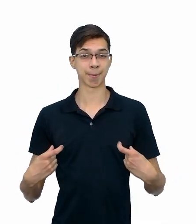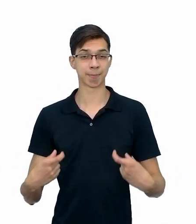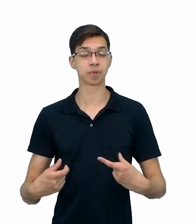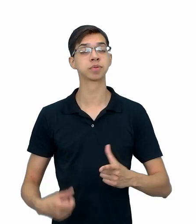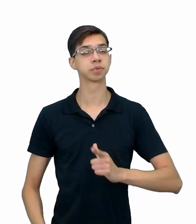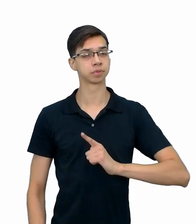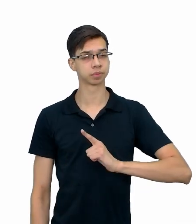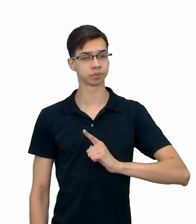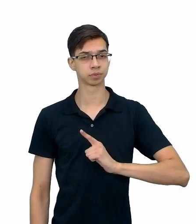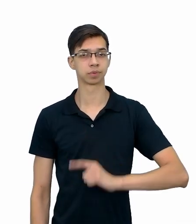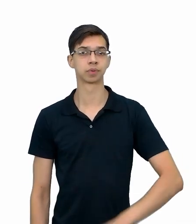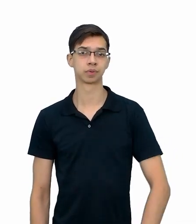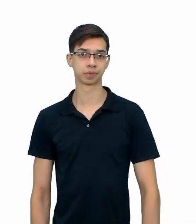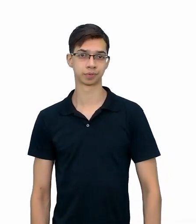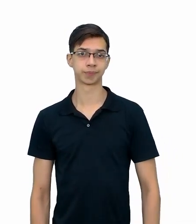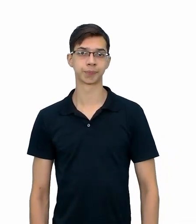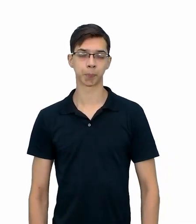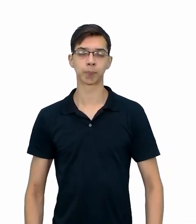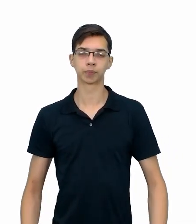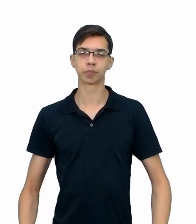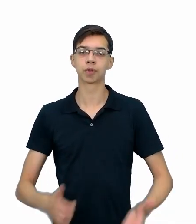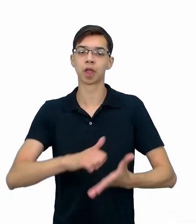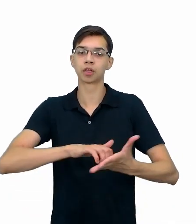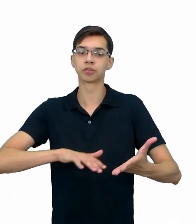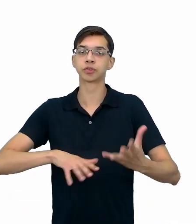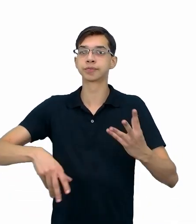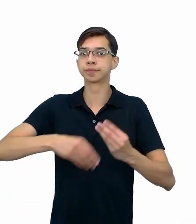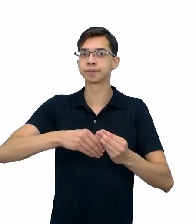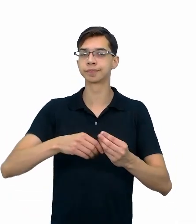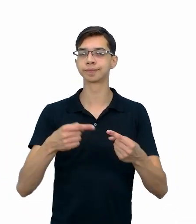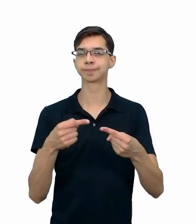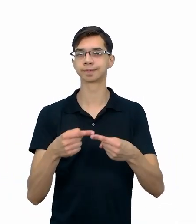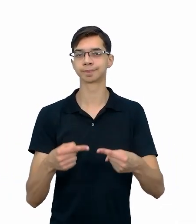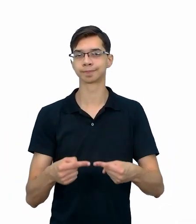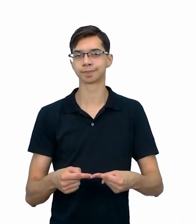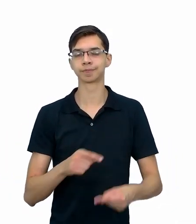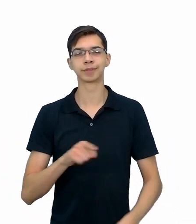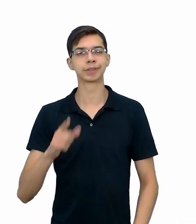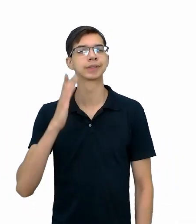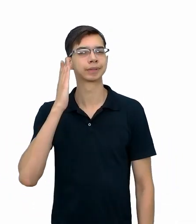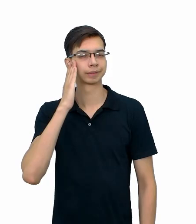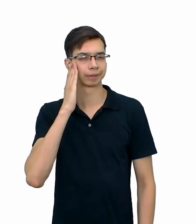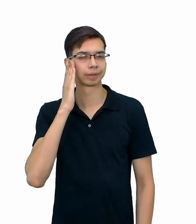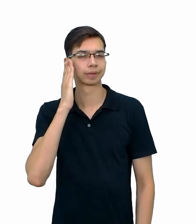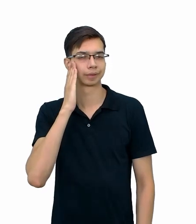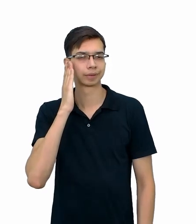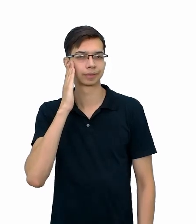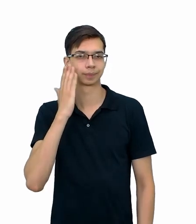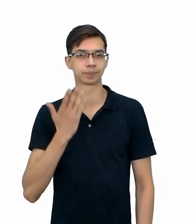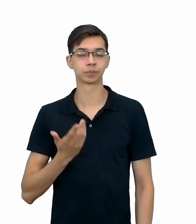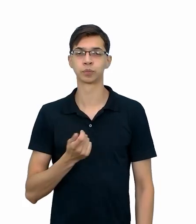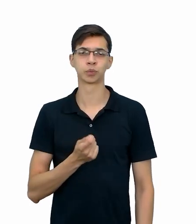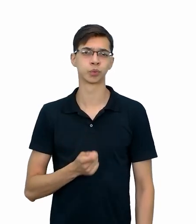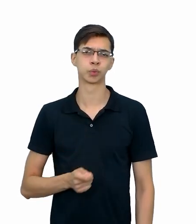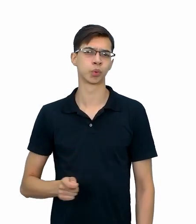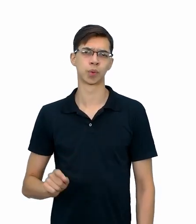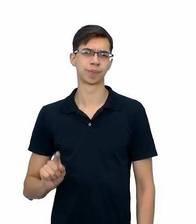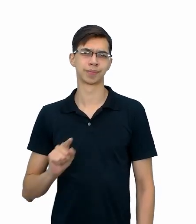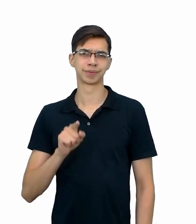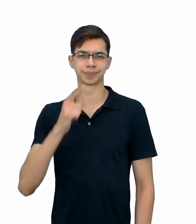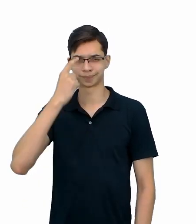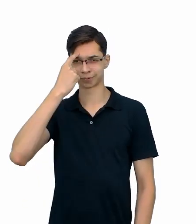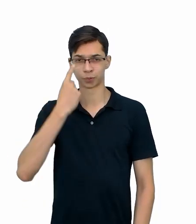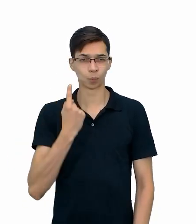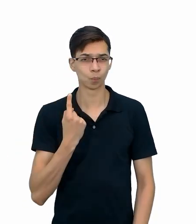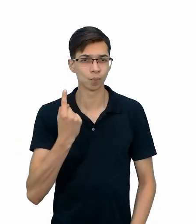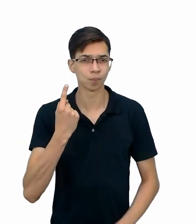um conjunto aí com essas atividades, ampliando, né? A gente sabe que a gente não precisa necessariamente ficar preso somente